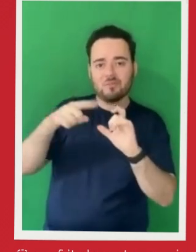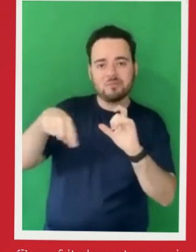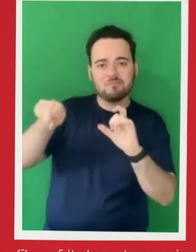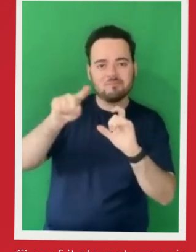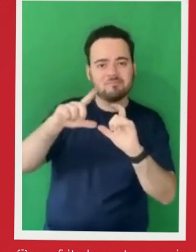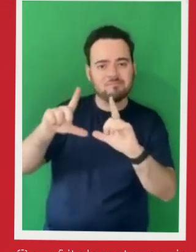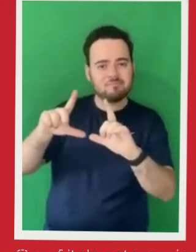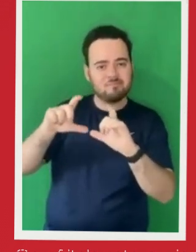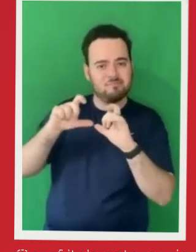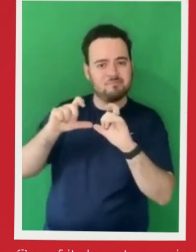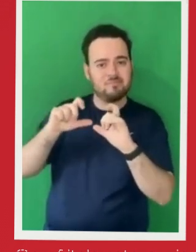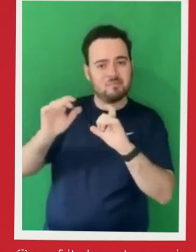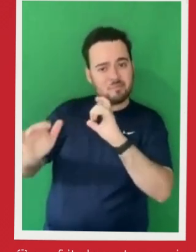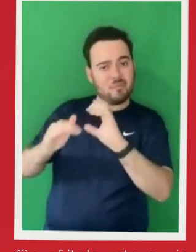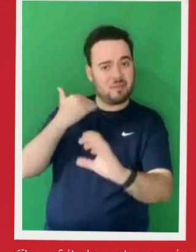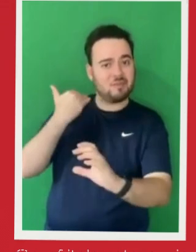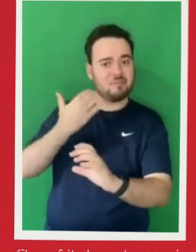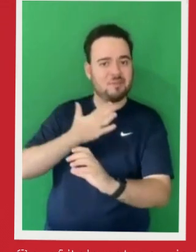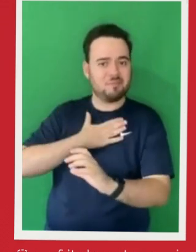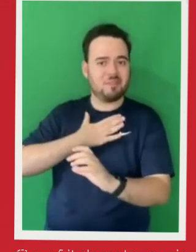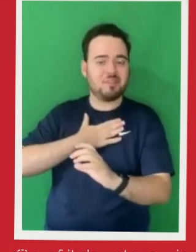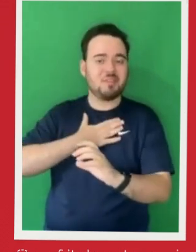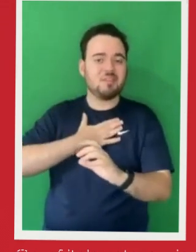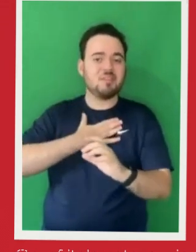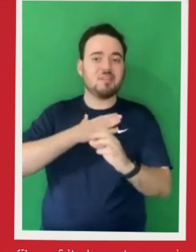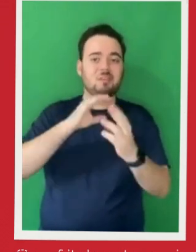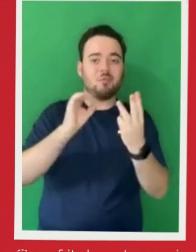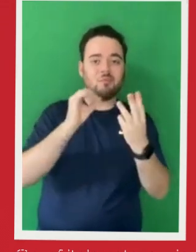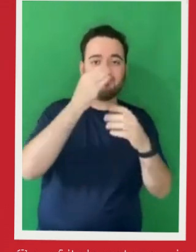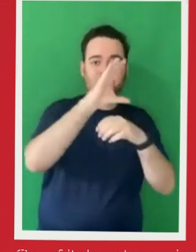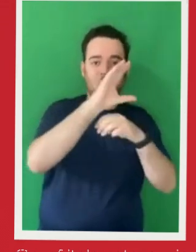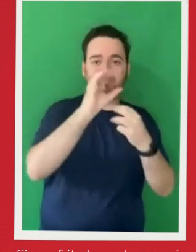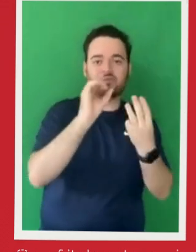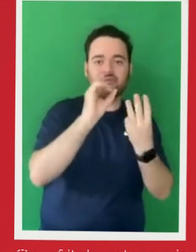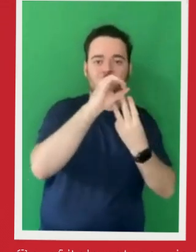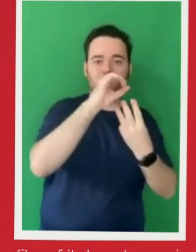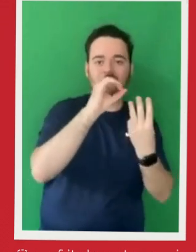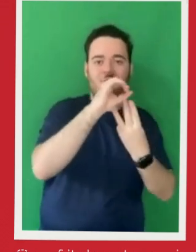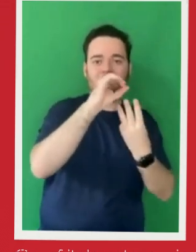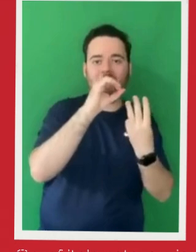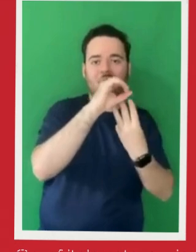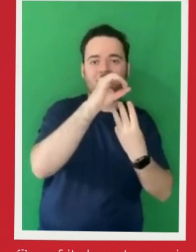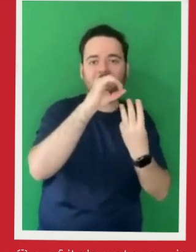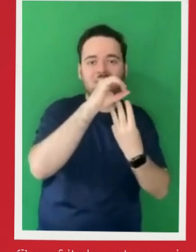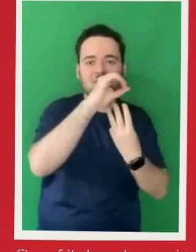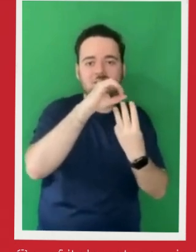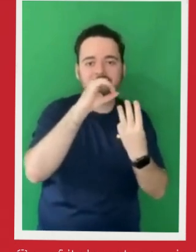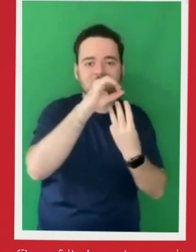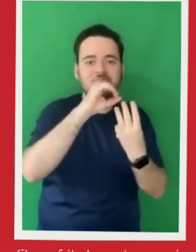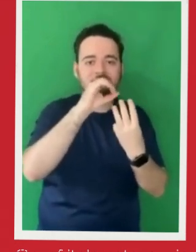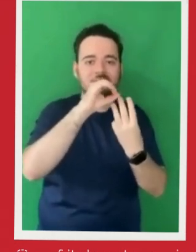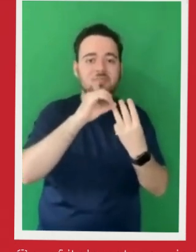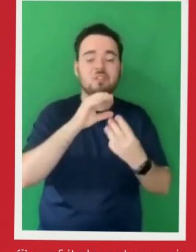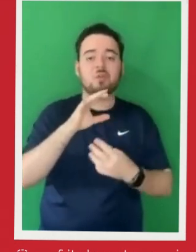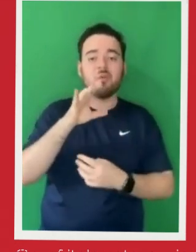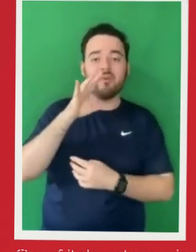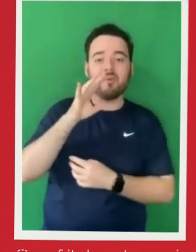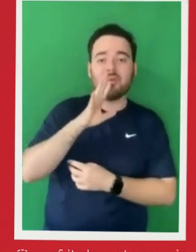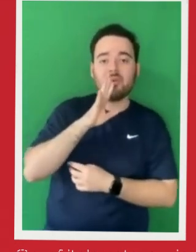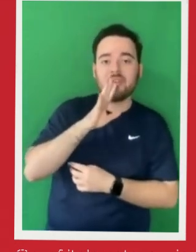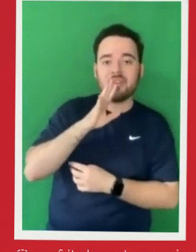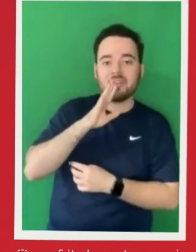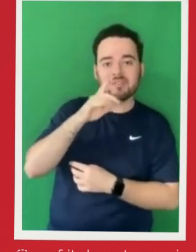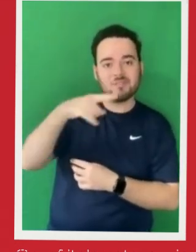uma parte que vocês marcaram, manda pra mim, que eu coloco no Stories, e isso também pra mim me dá uma sensação de